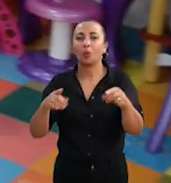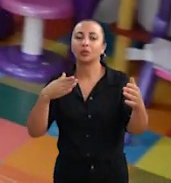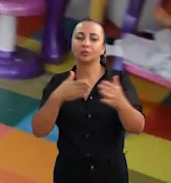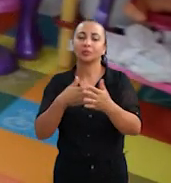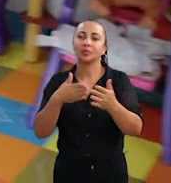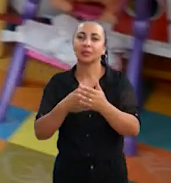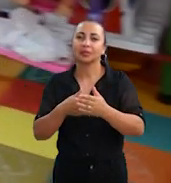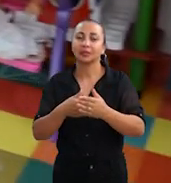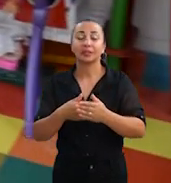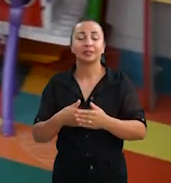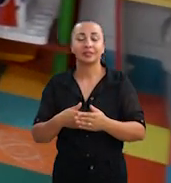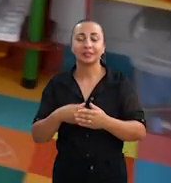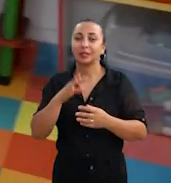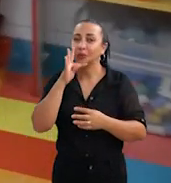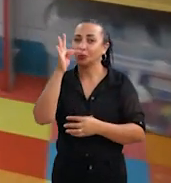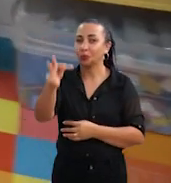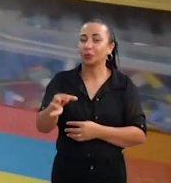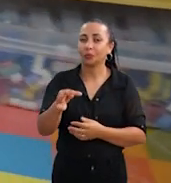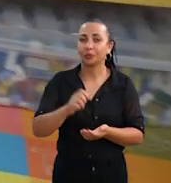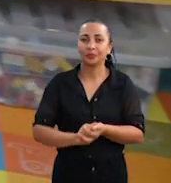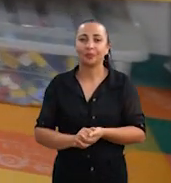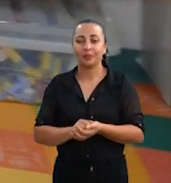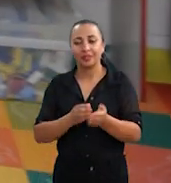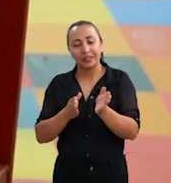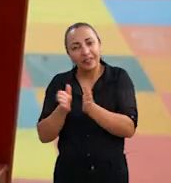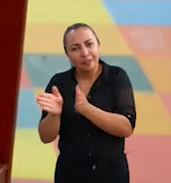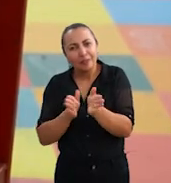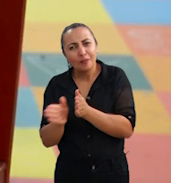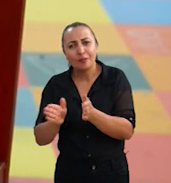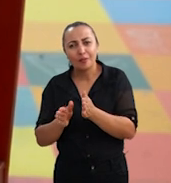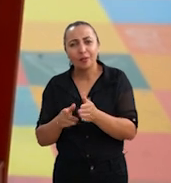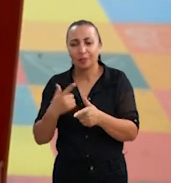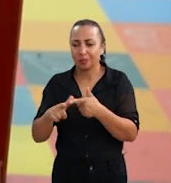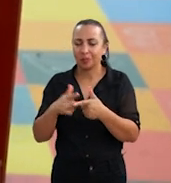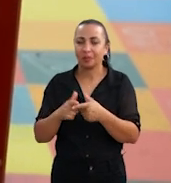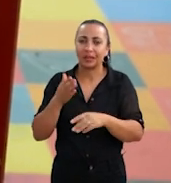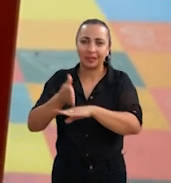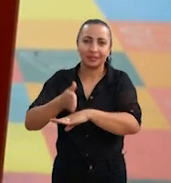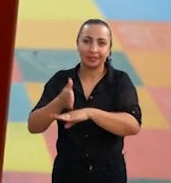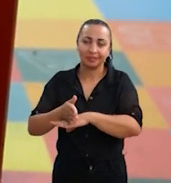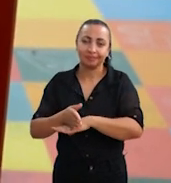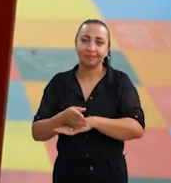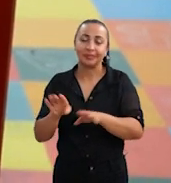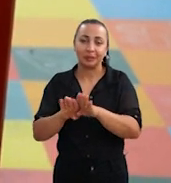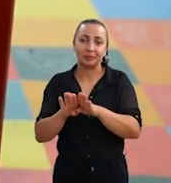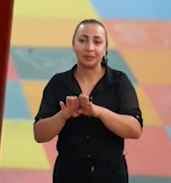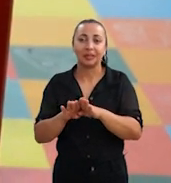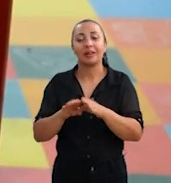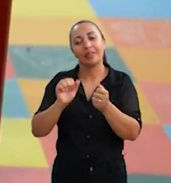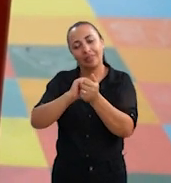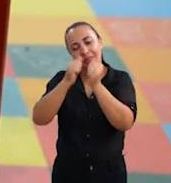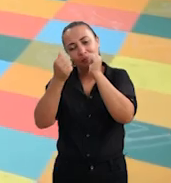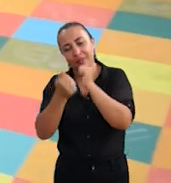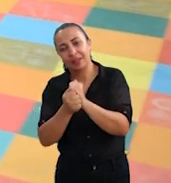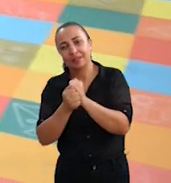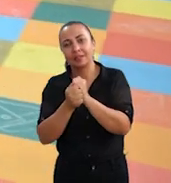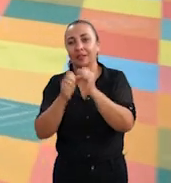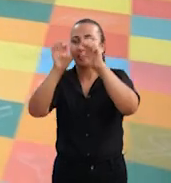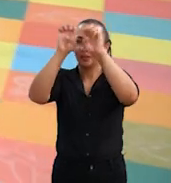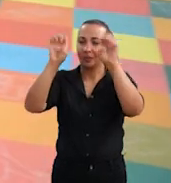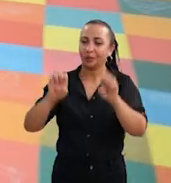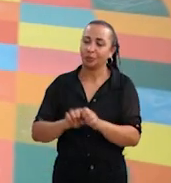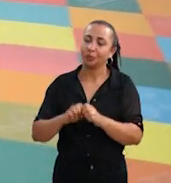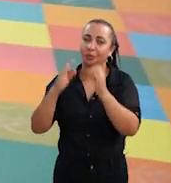barreiras no caminho, que envolvem desde os problemas de acesso até questões relacionadas à adaptação da estrutura física